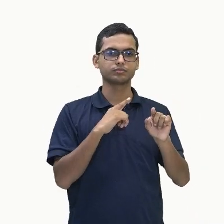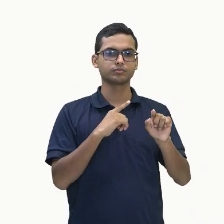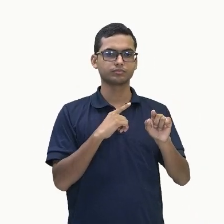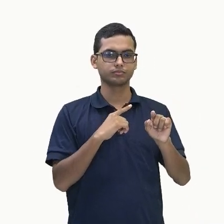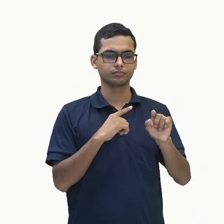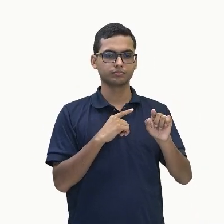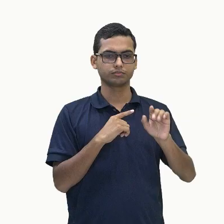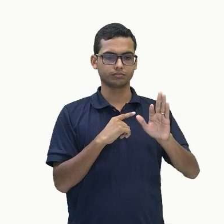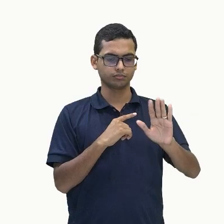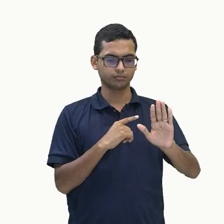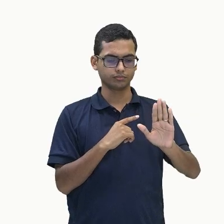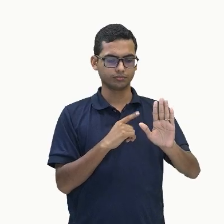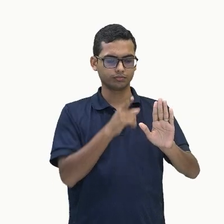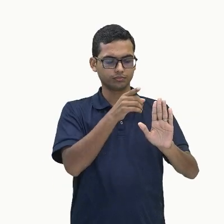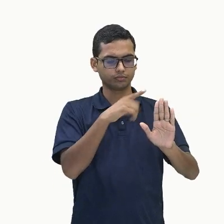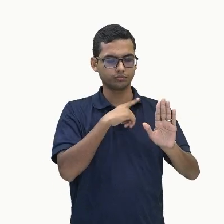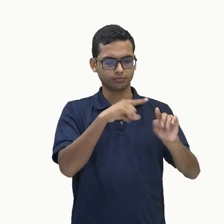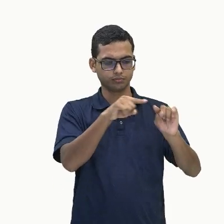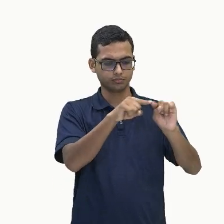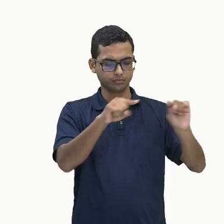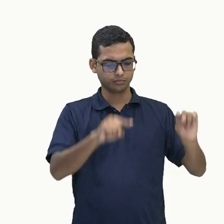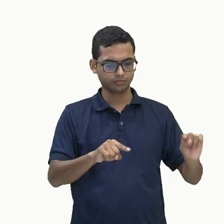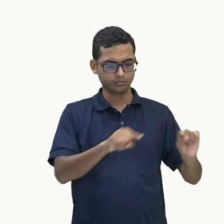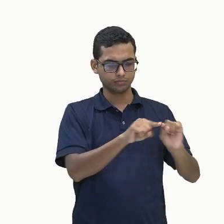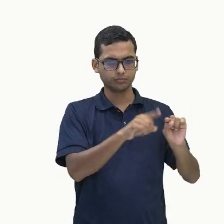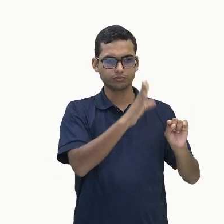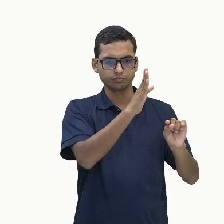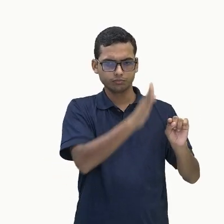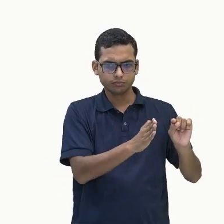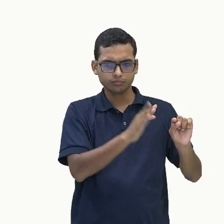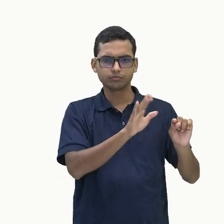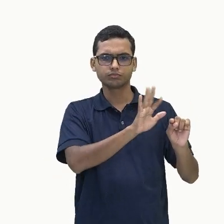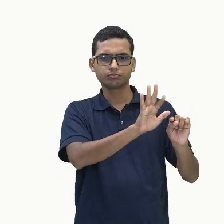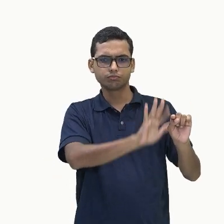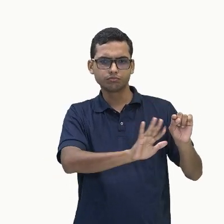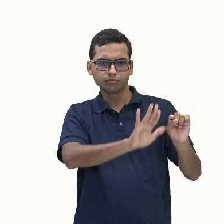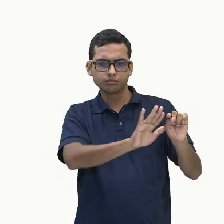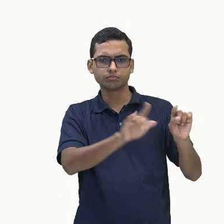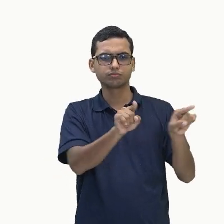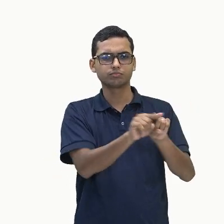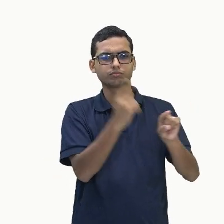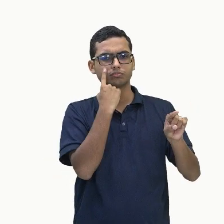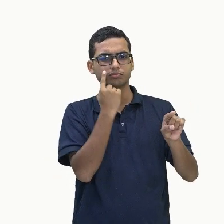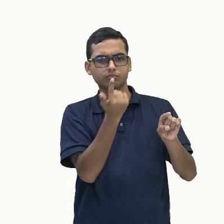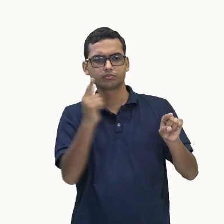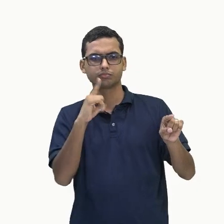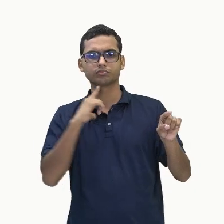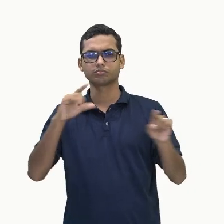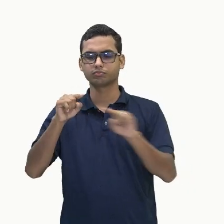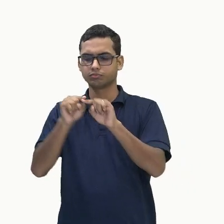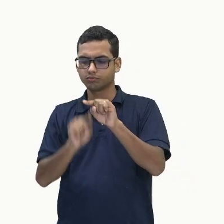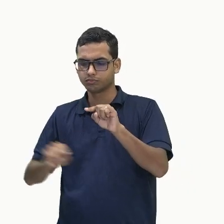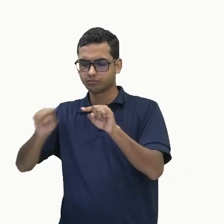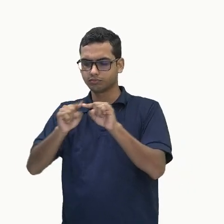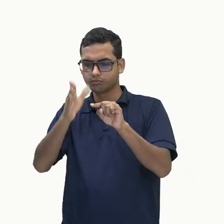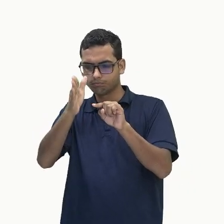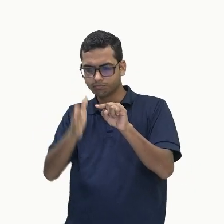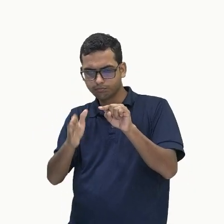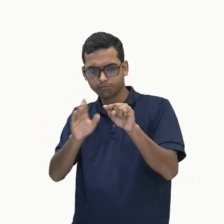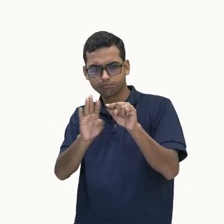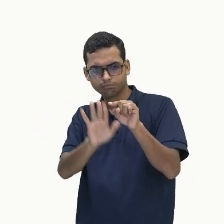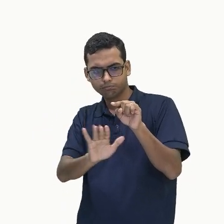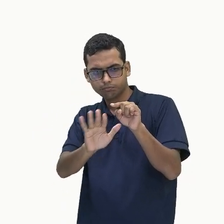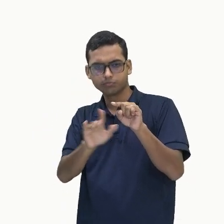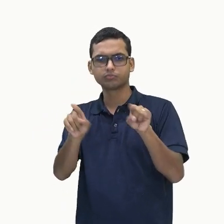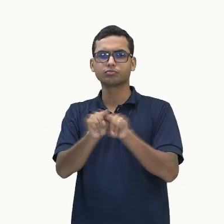gene recessivo e um gene dominante. Isso quer dizer que eles são heterozigotos. Essa representação não acontece para